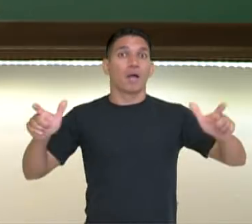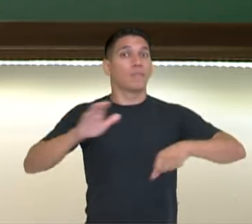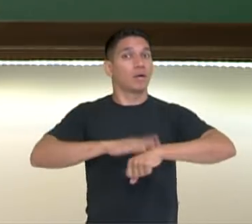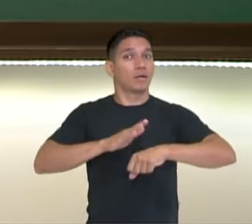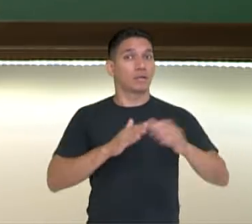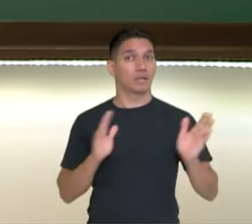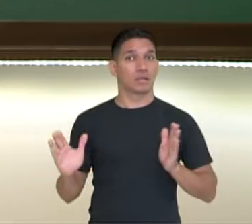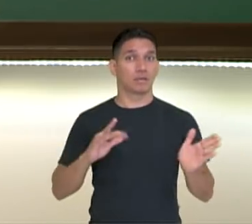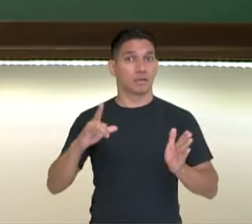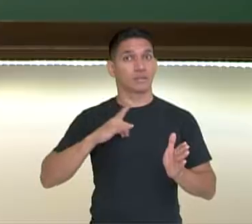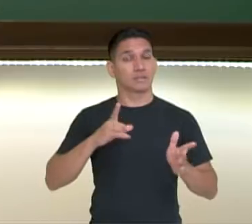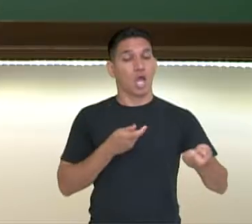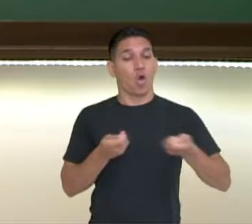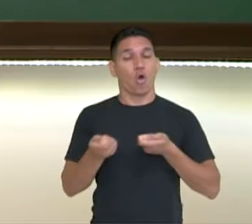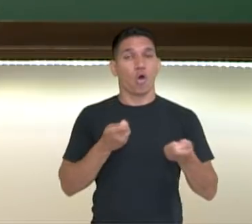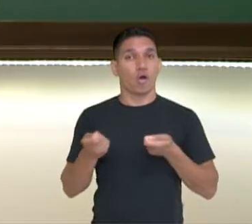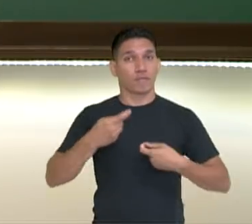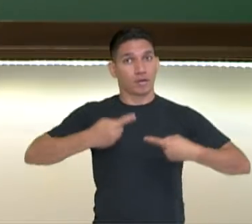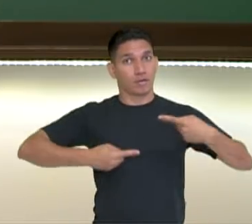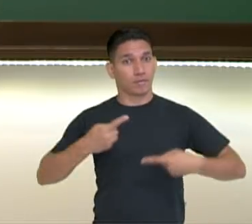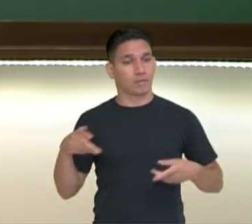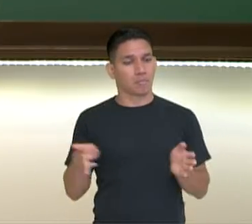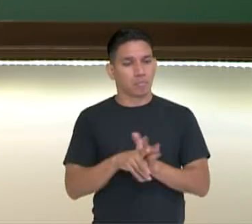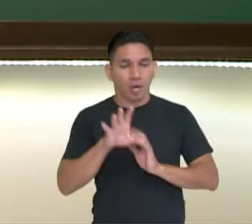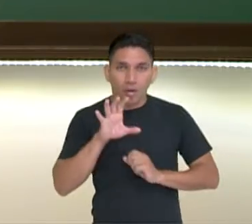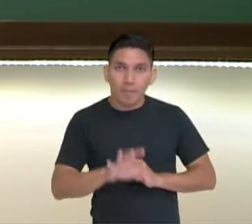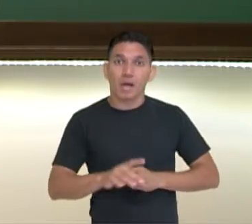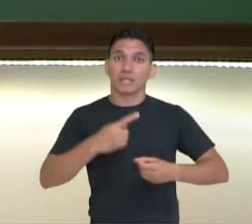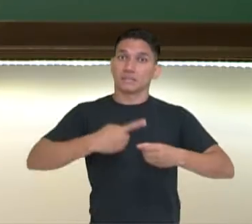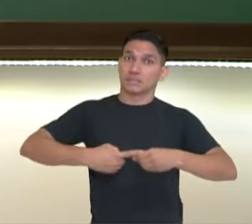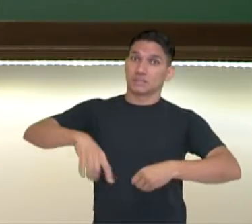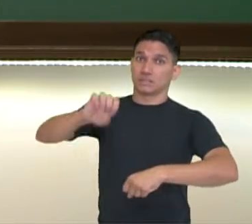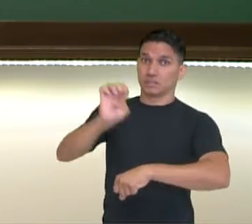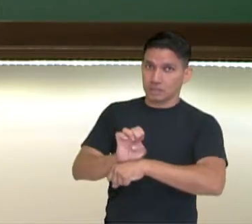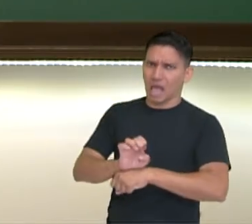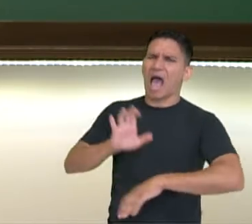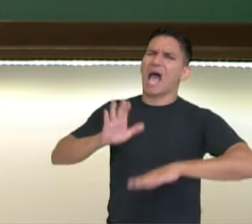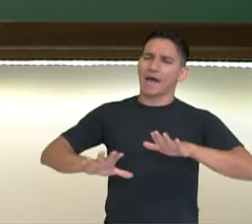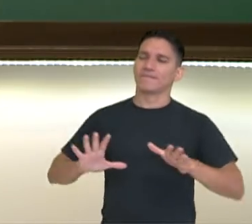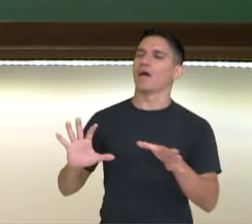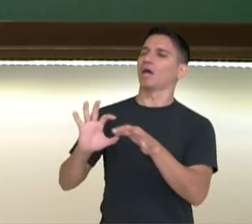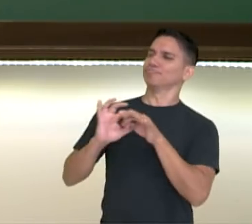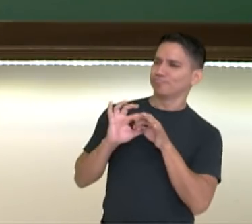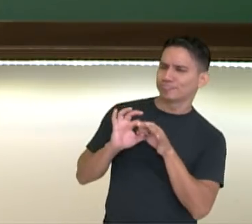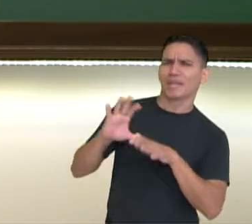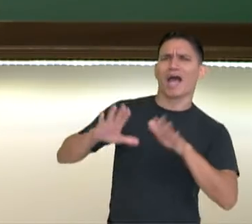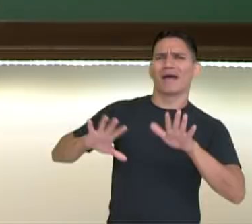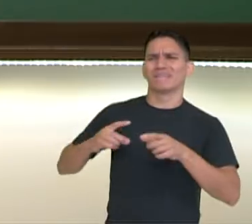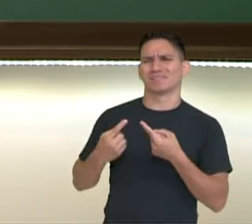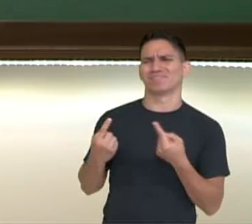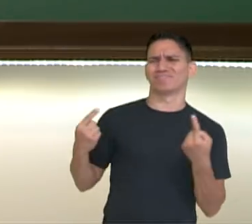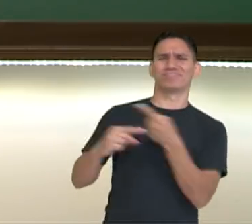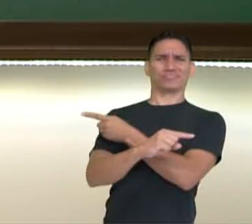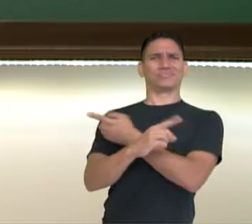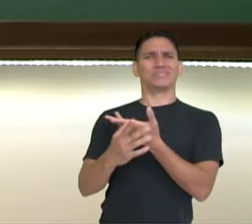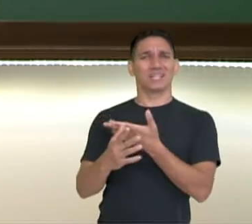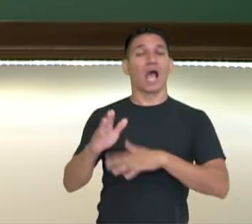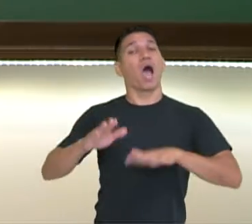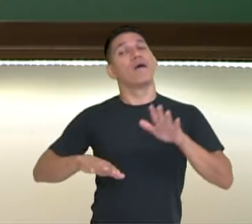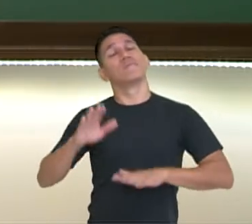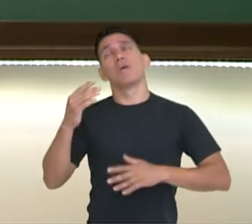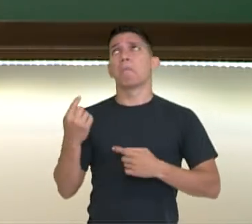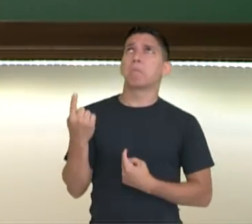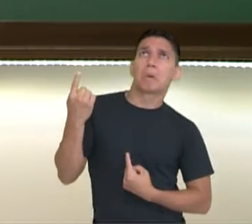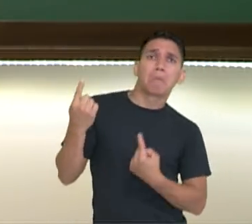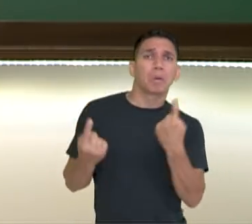de cidades e estados. Então, eles eram amigos uns dos outros, às vezes inimigos, faziam guerra. Às vezes, em alguns momentos, você vai ter